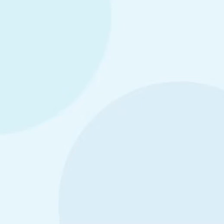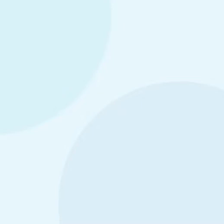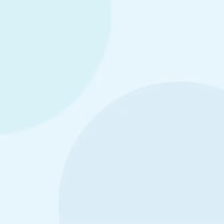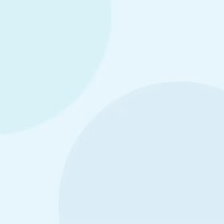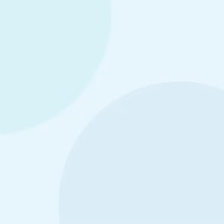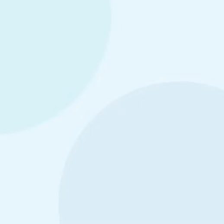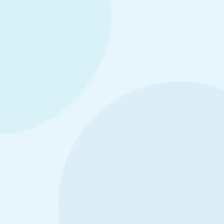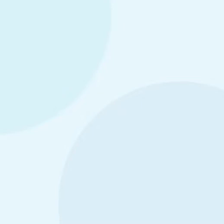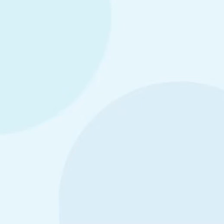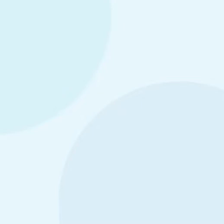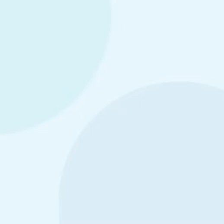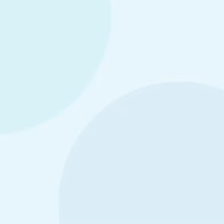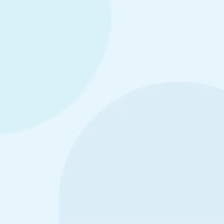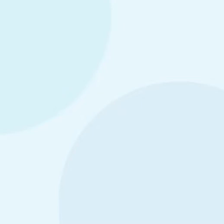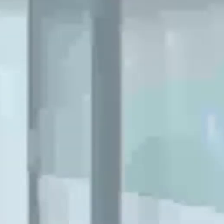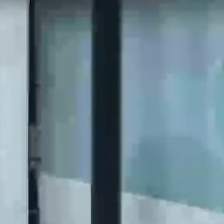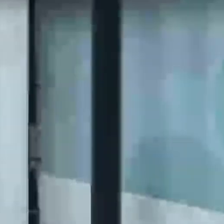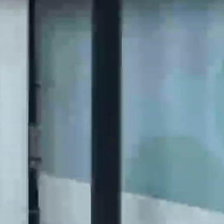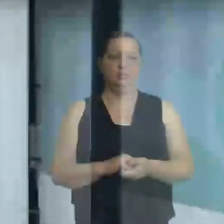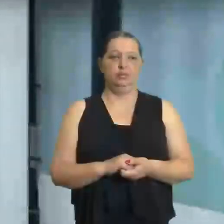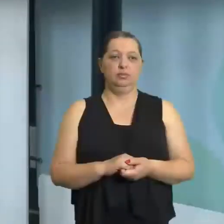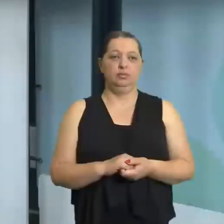E aí